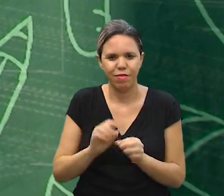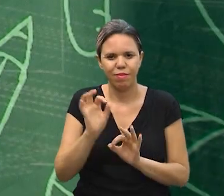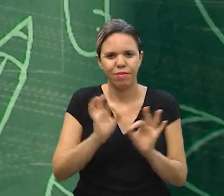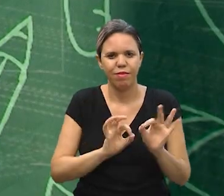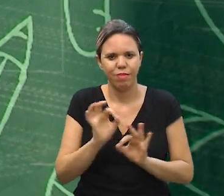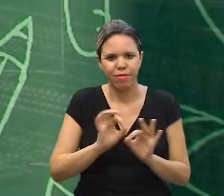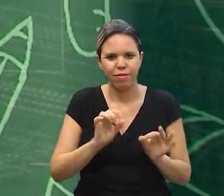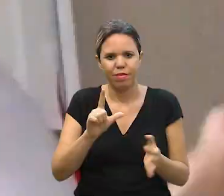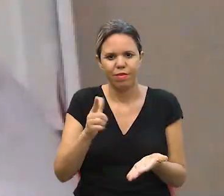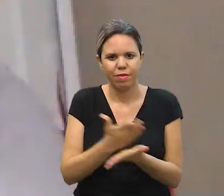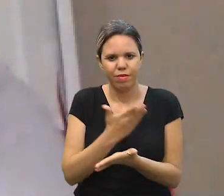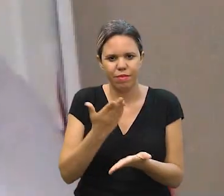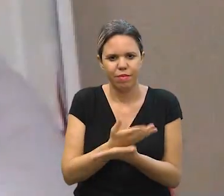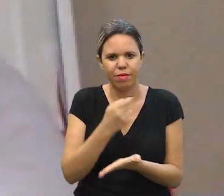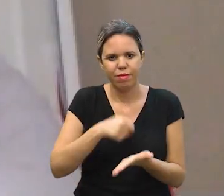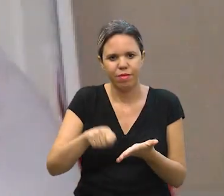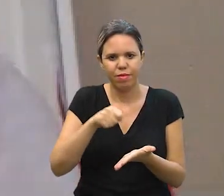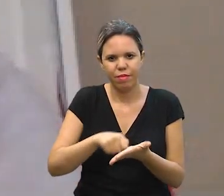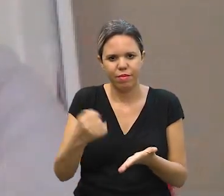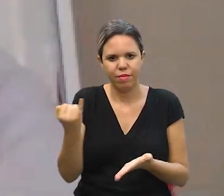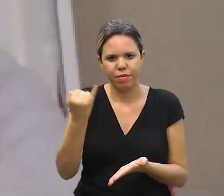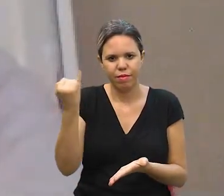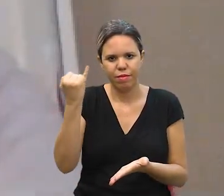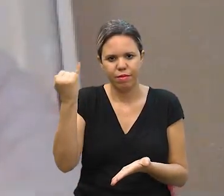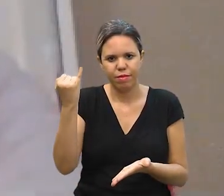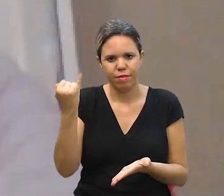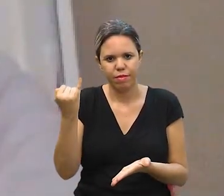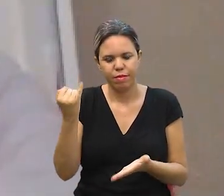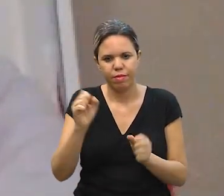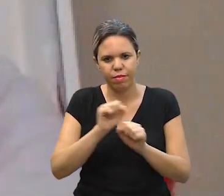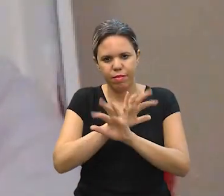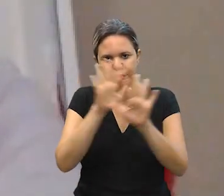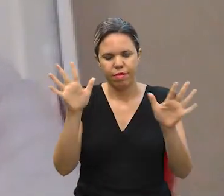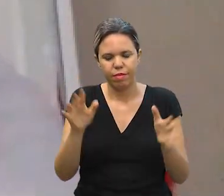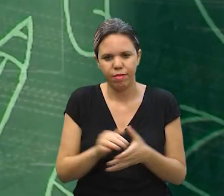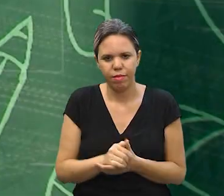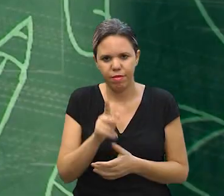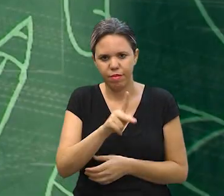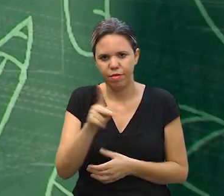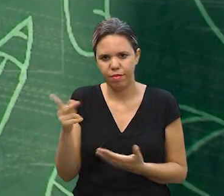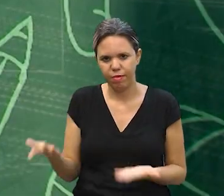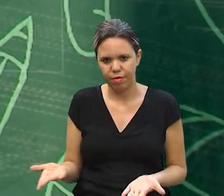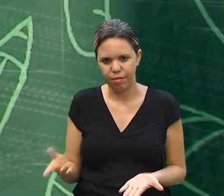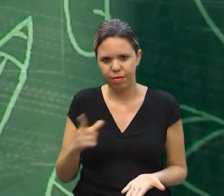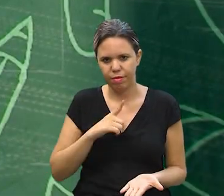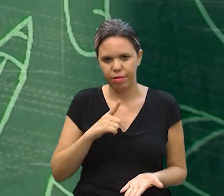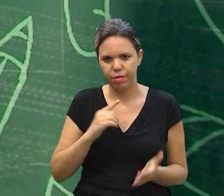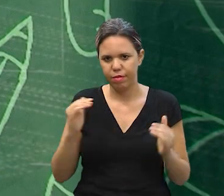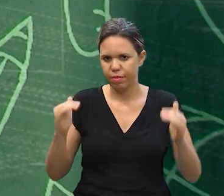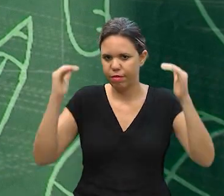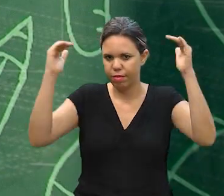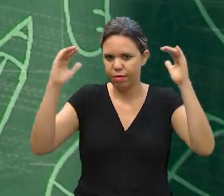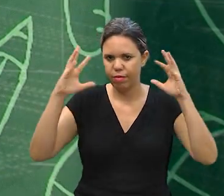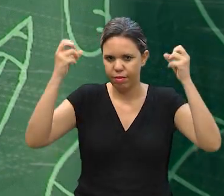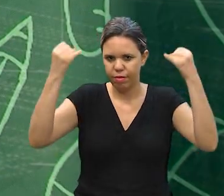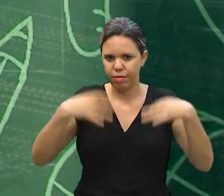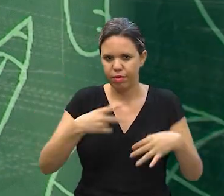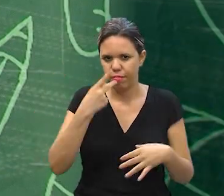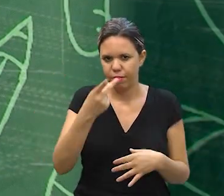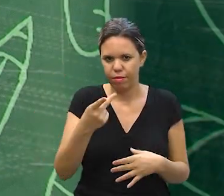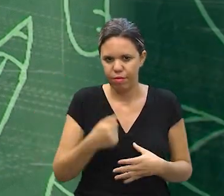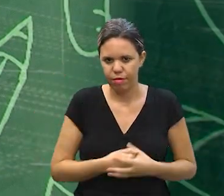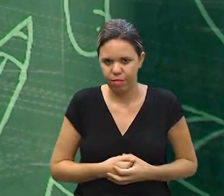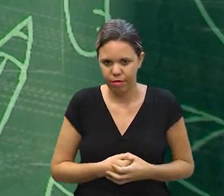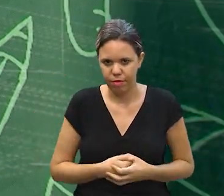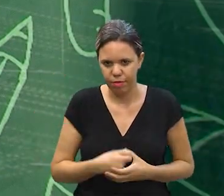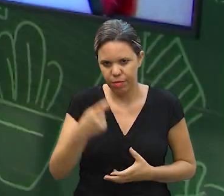é organizar livro, escrever, e que é importante para o esclarecimento, né? Ô, professora, até em cima de tudo isso que a senhora está falando,